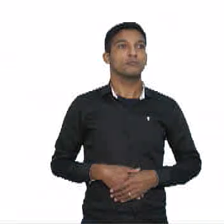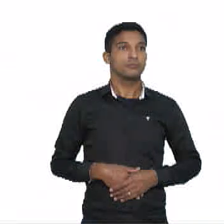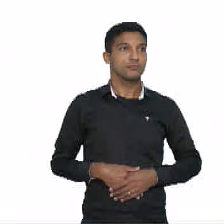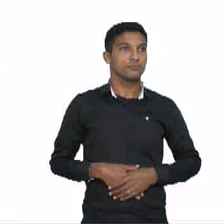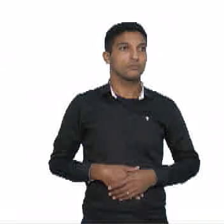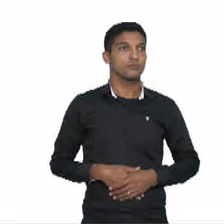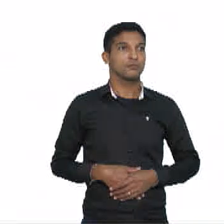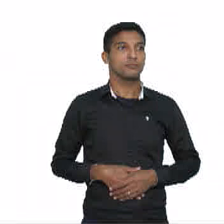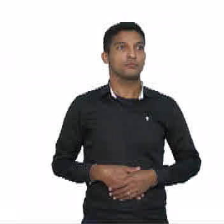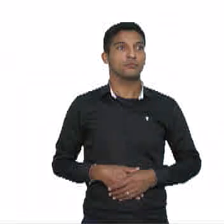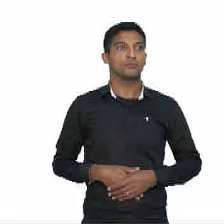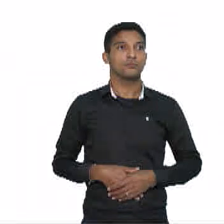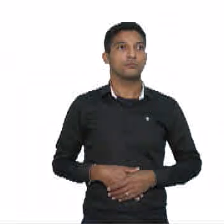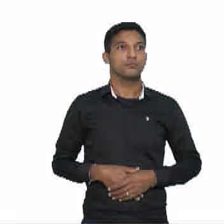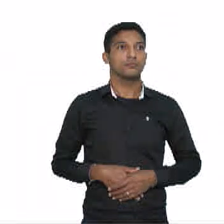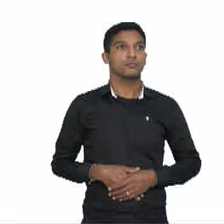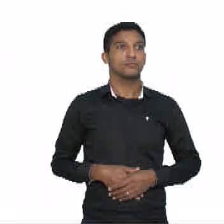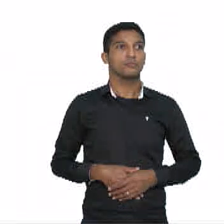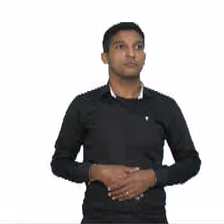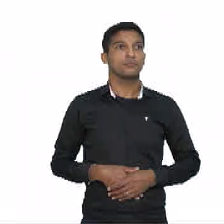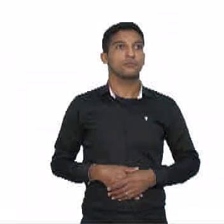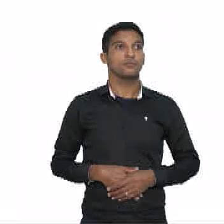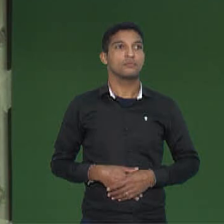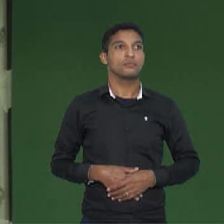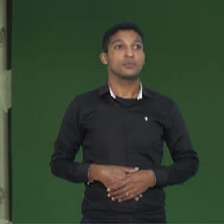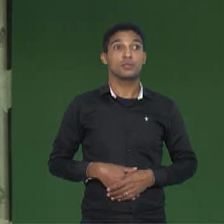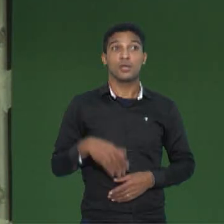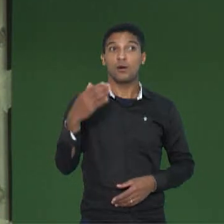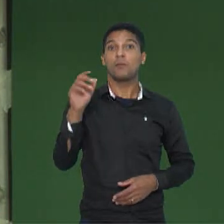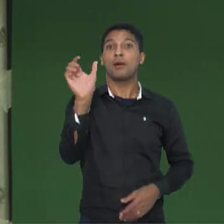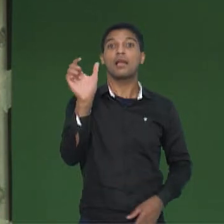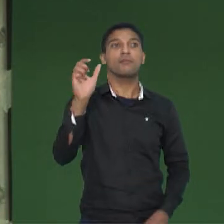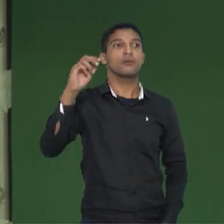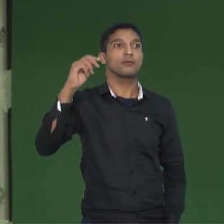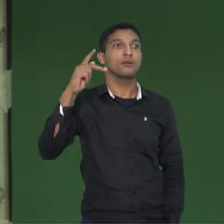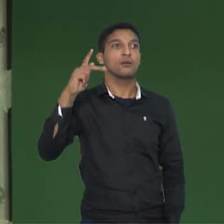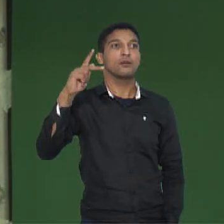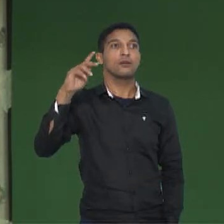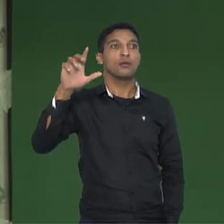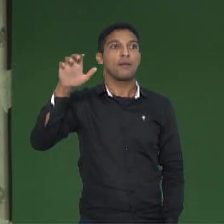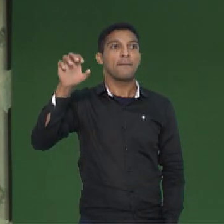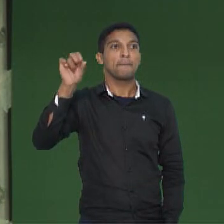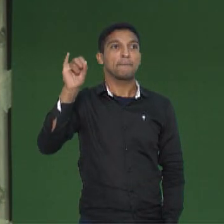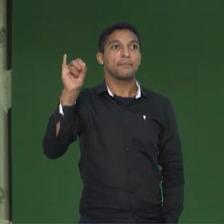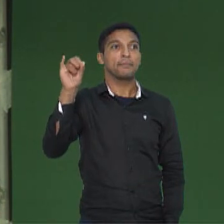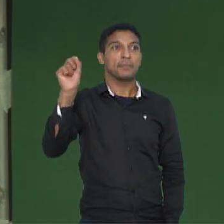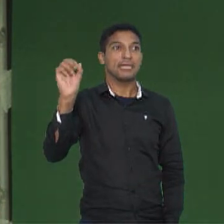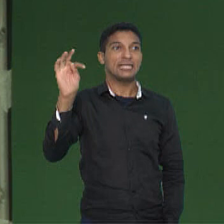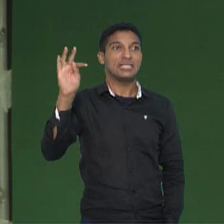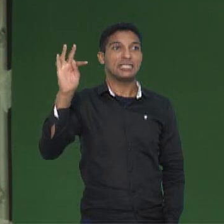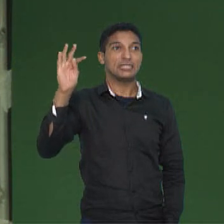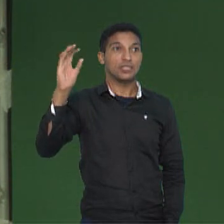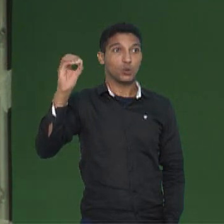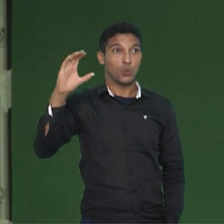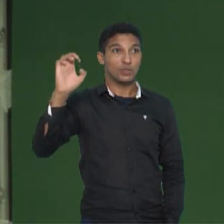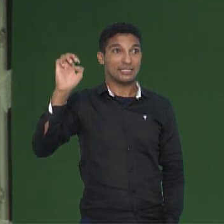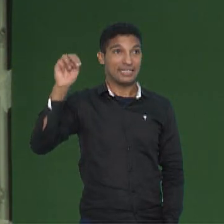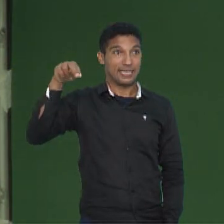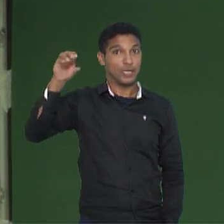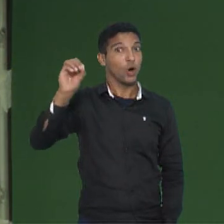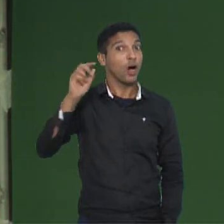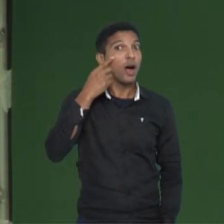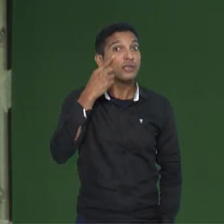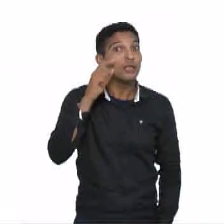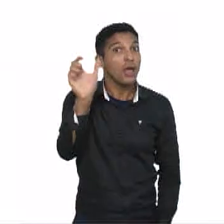somente a concentração de homens e animais em oásis, em regiões que o solo era fértil, como também a